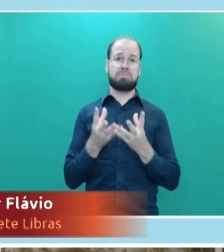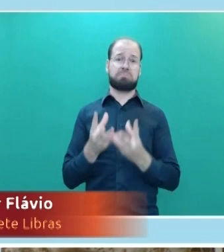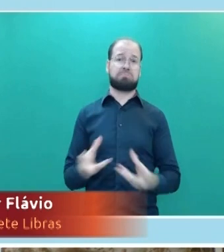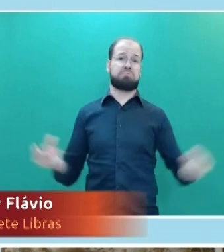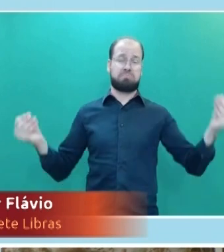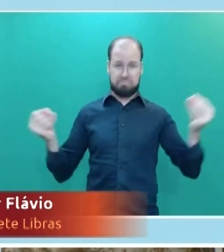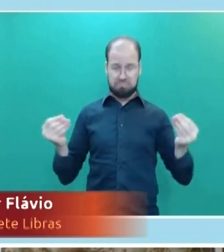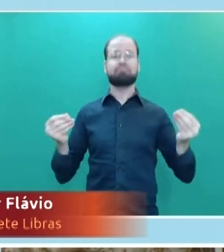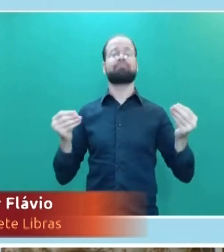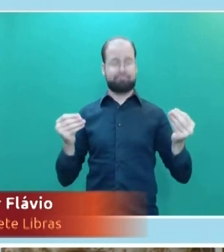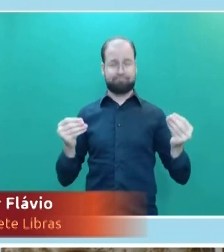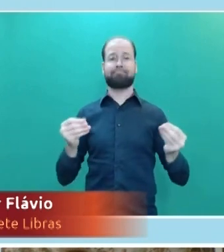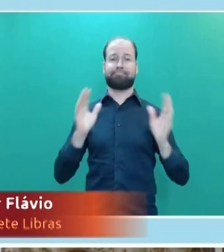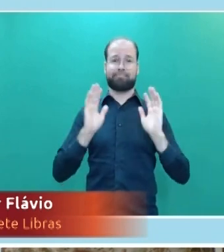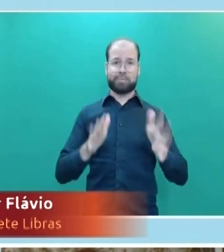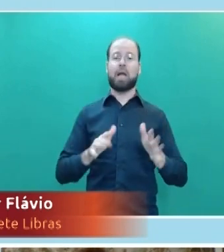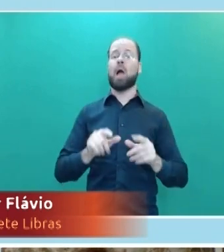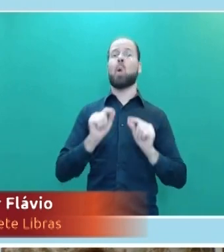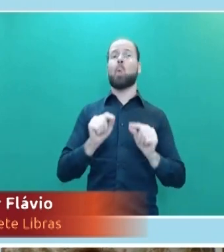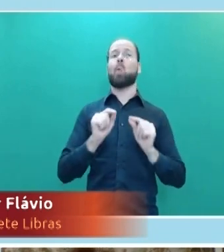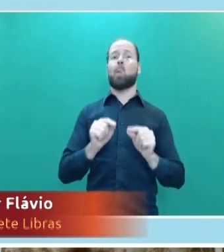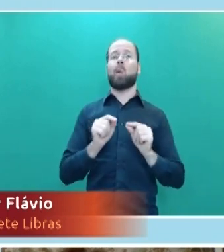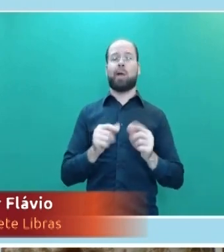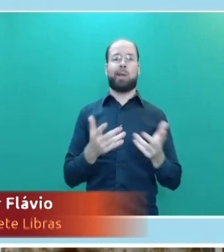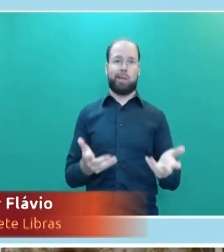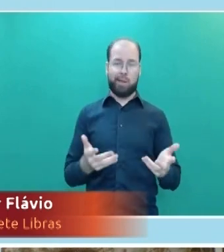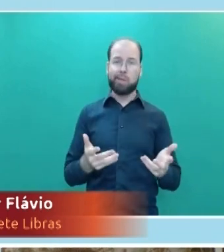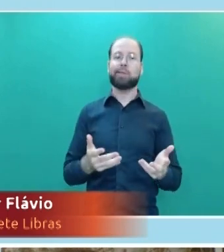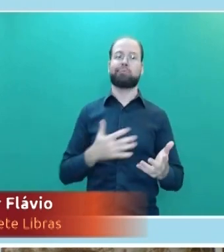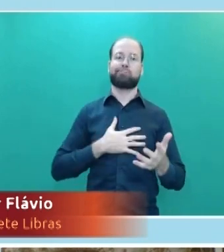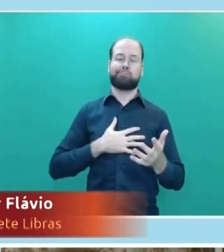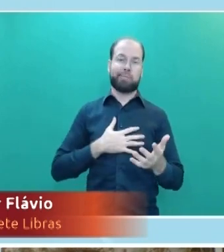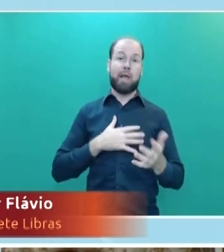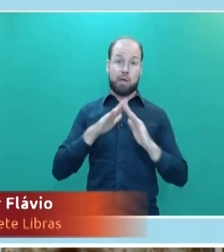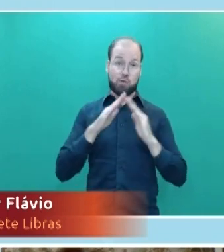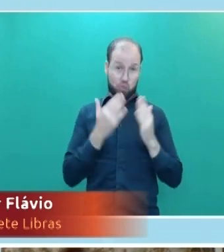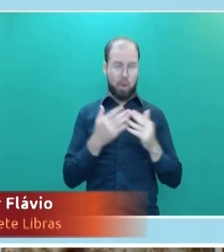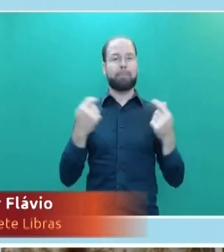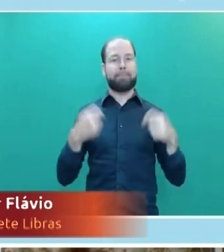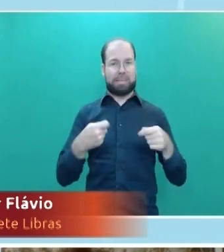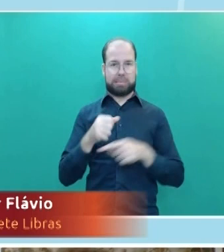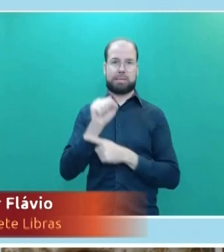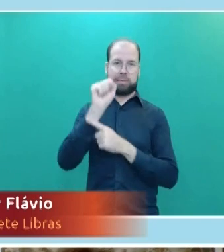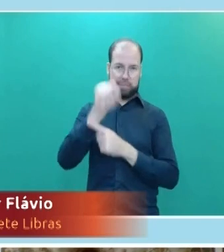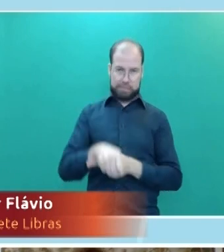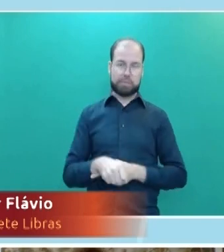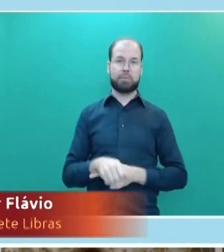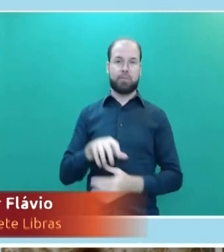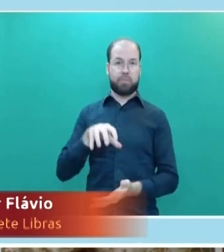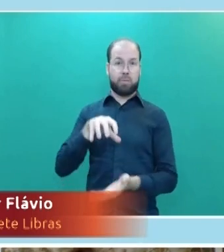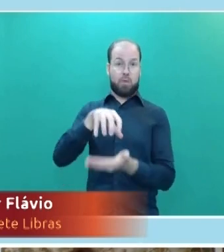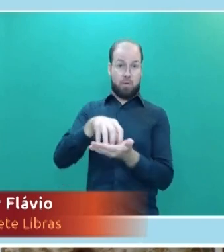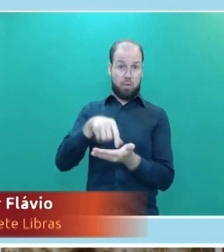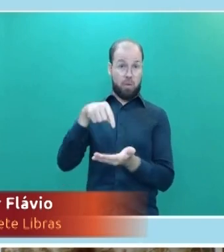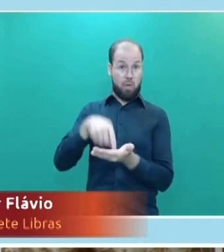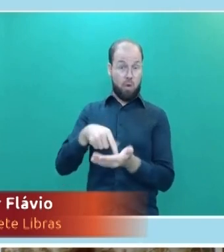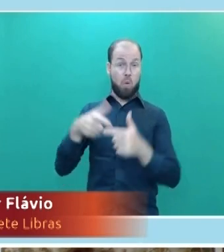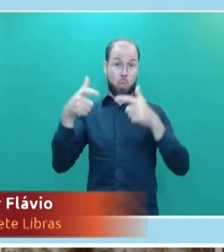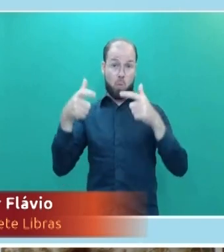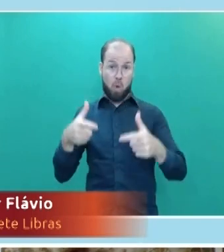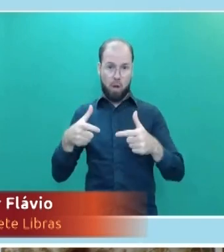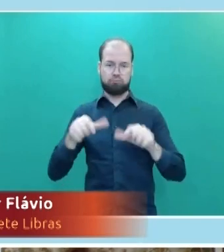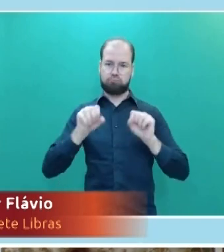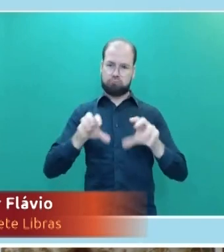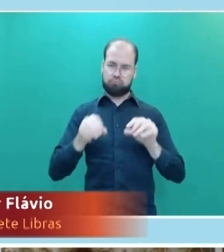desgastando esses nexos. Então, a escola precisa fazer isso, sim, porque como instância formativa, ela tem